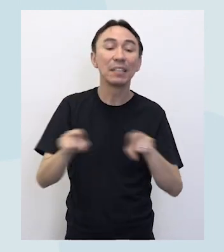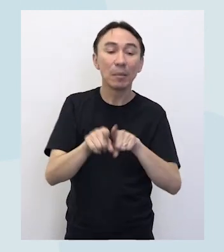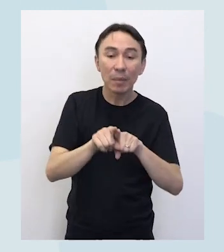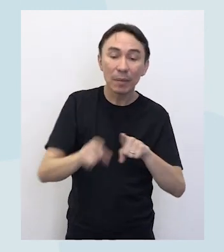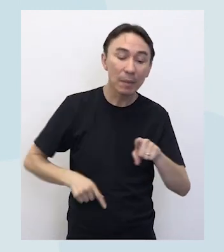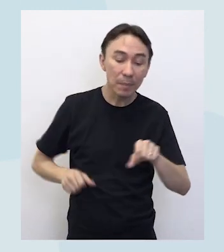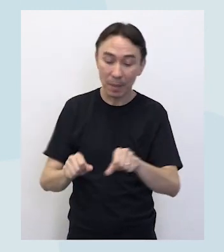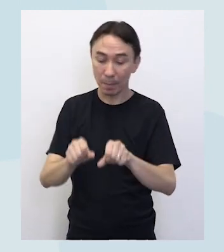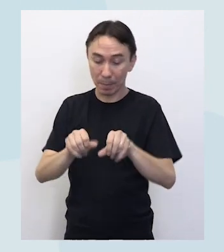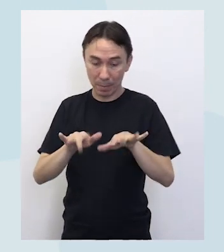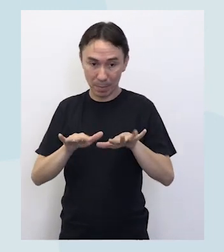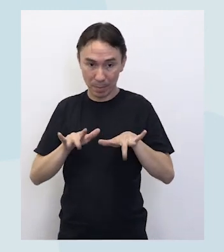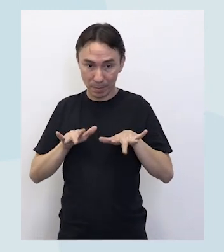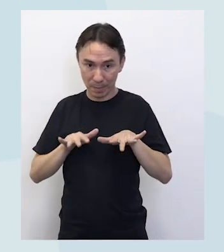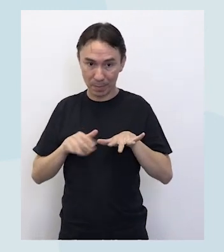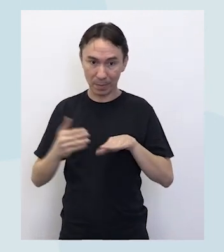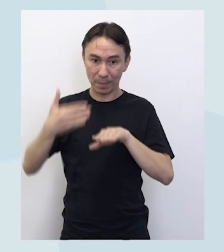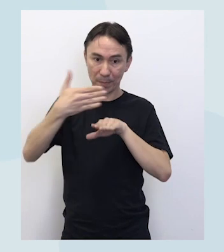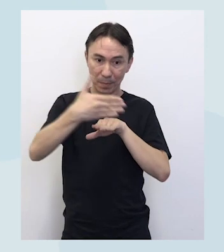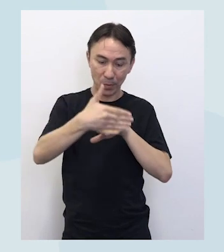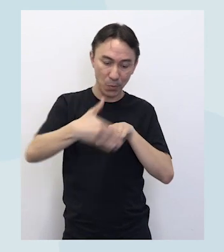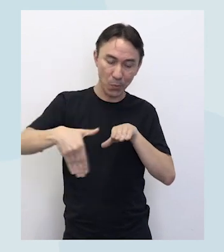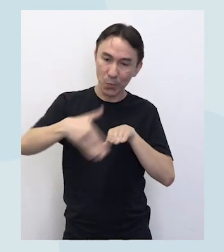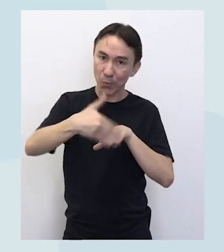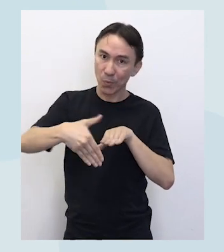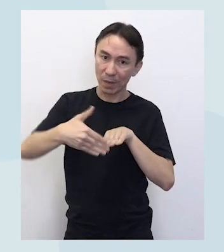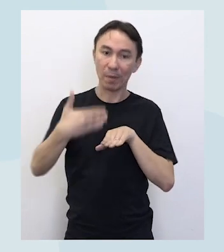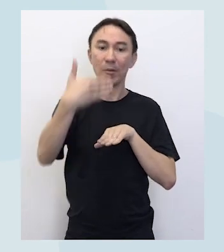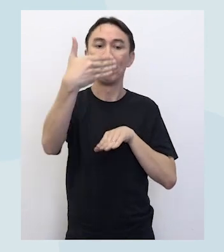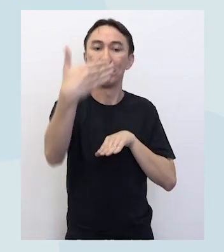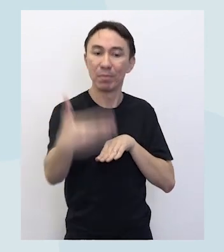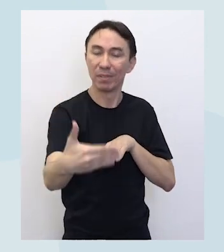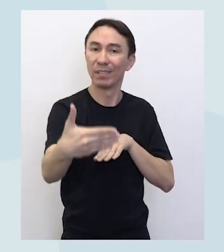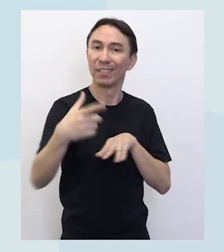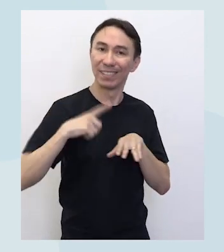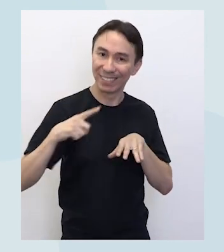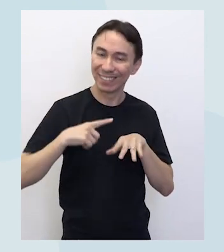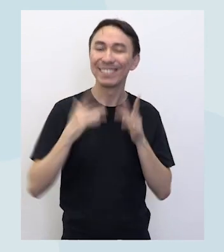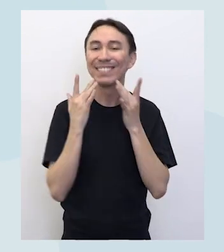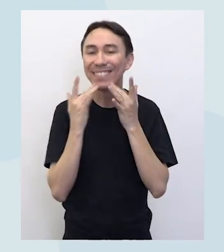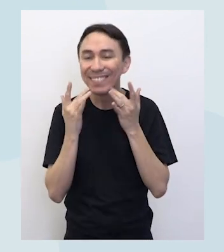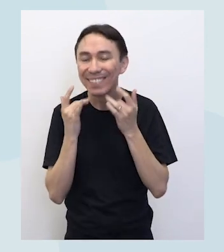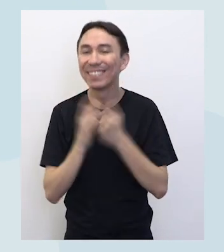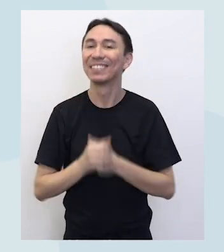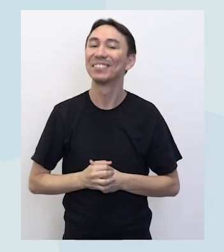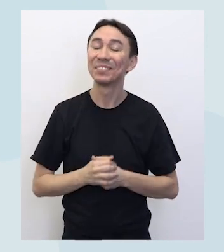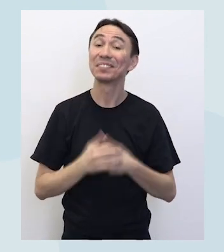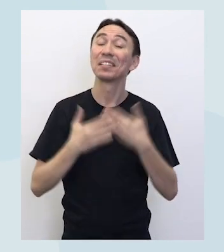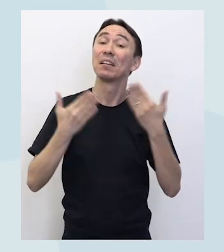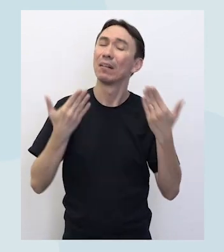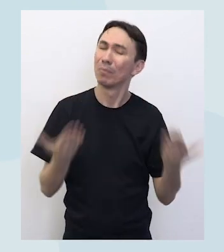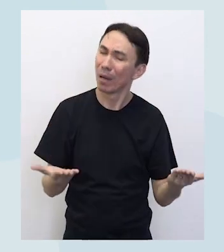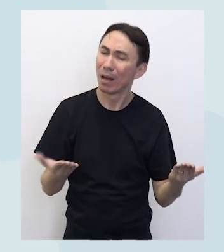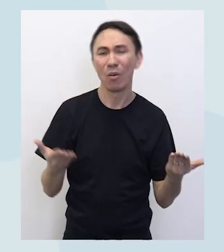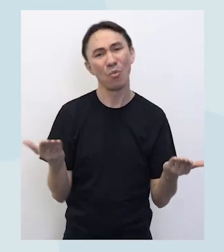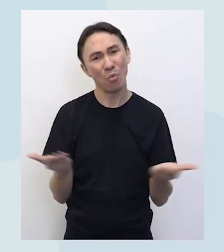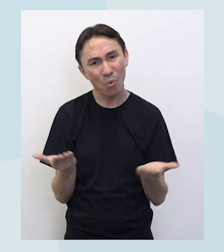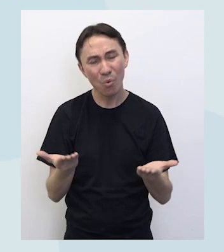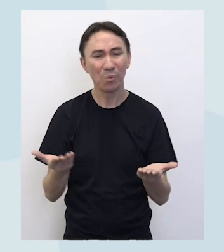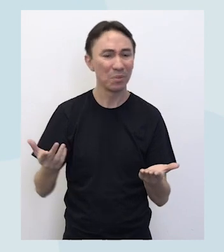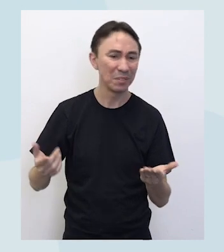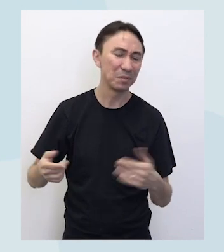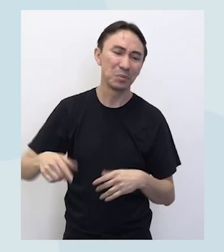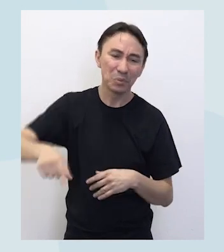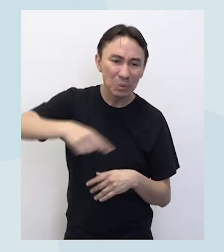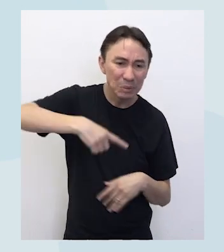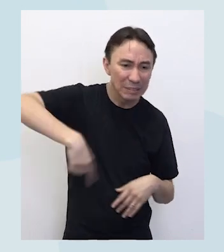plateia pelo fosso da orquestra, né, que é um conjunto de traves no teto de um palco. Claro que, gente, né, que hoje em dia, né, é muito raro a gente